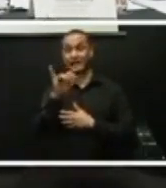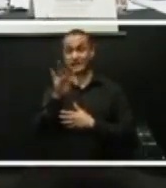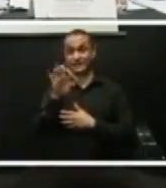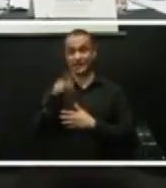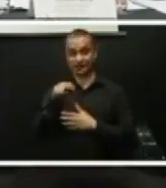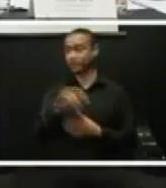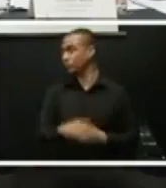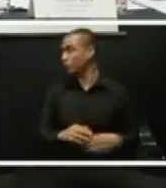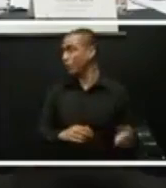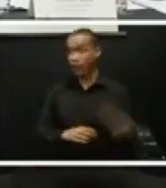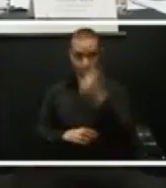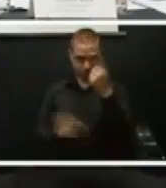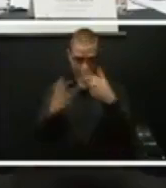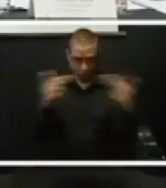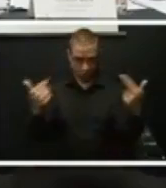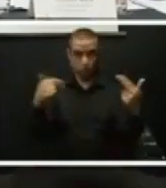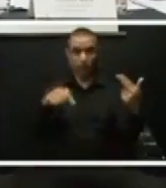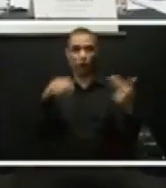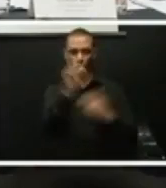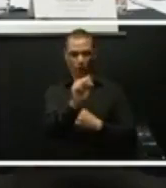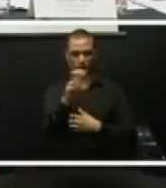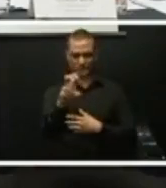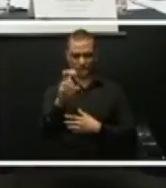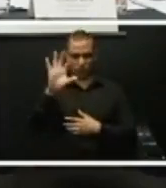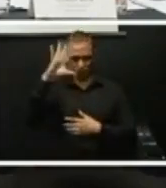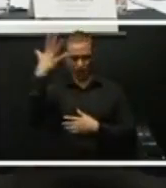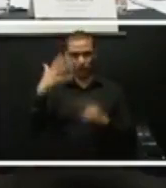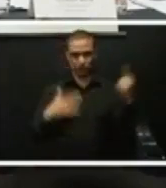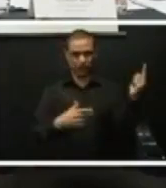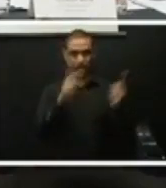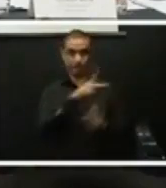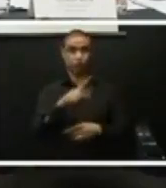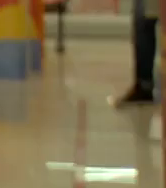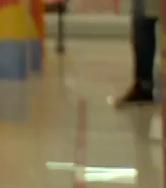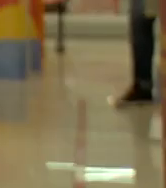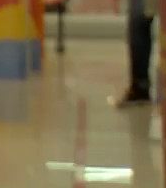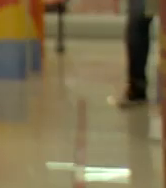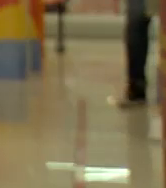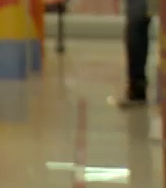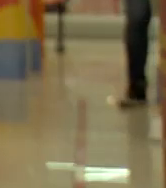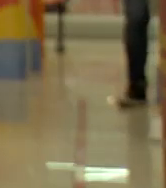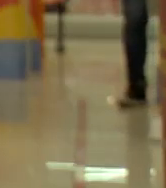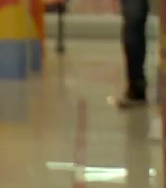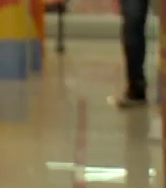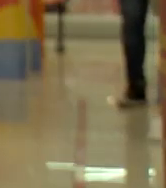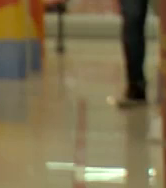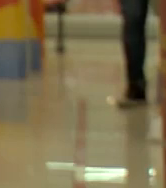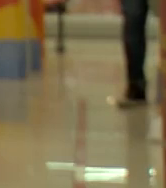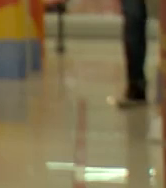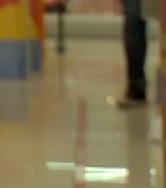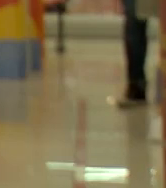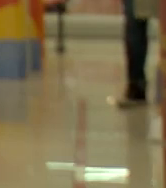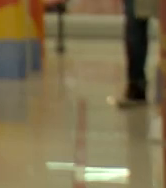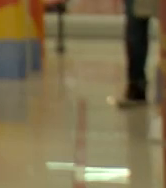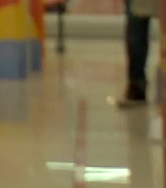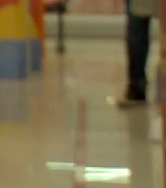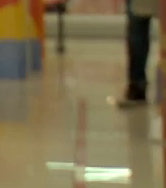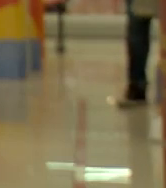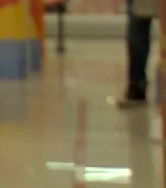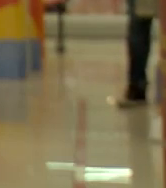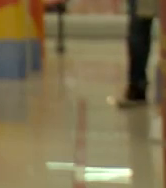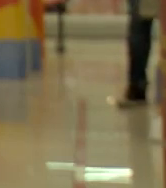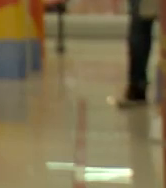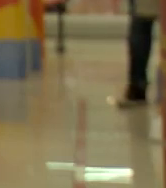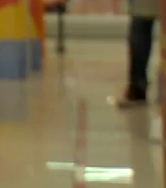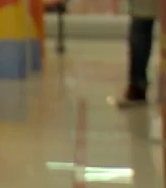cerca de trinta pessoas com quem ele teve contato também seguem monitoradas uso de máscaras não é obrigatório